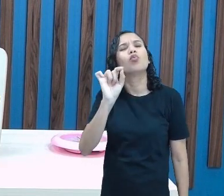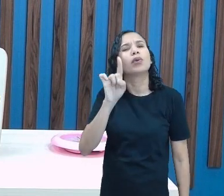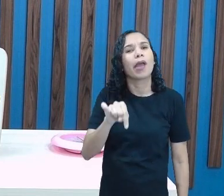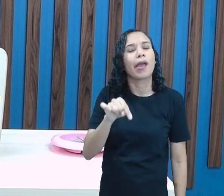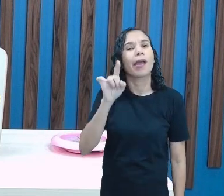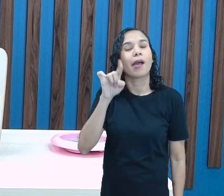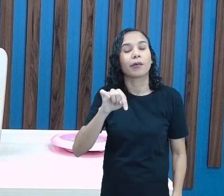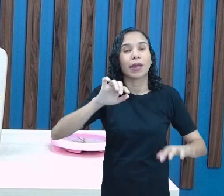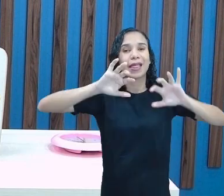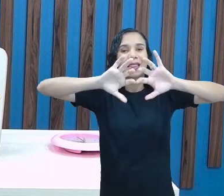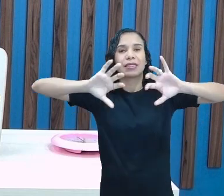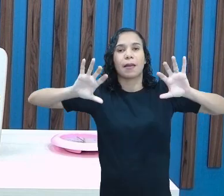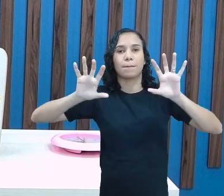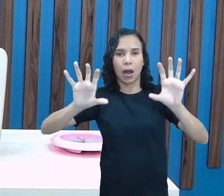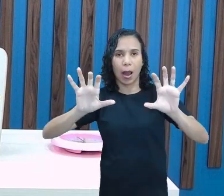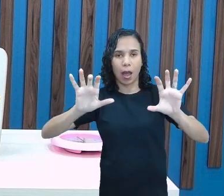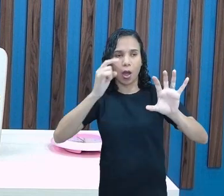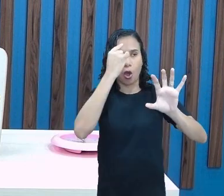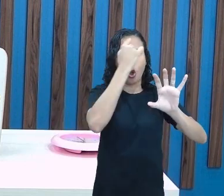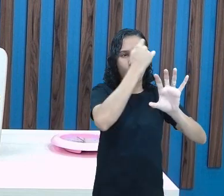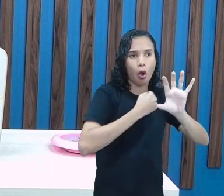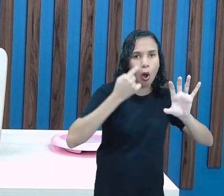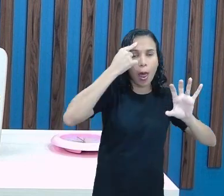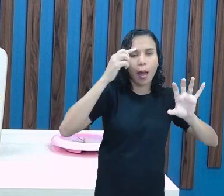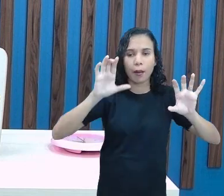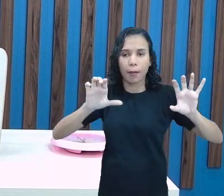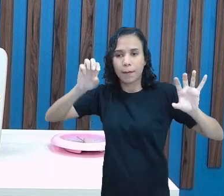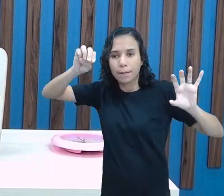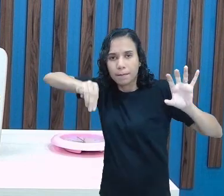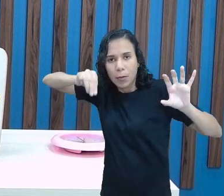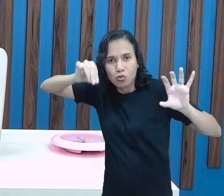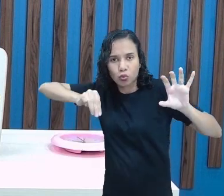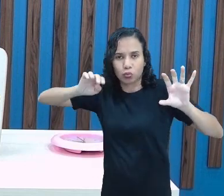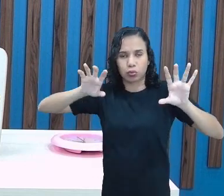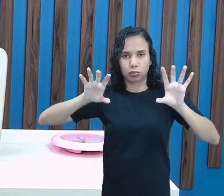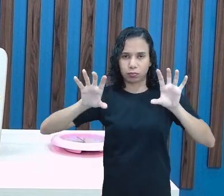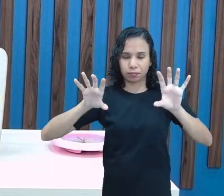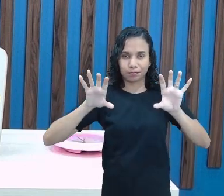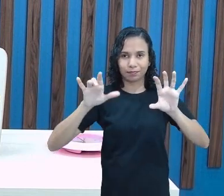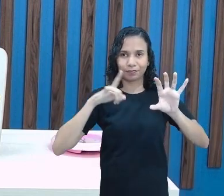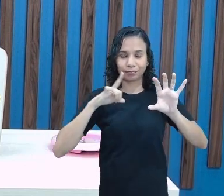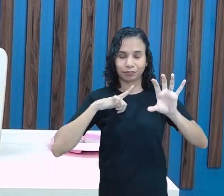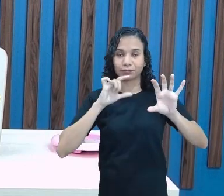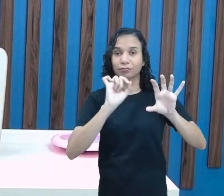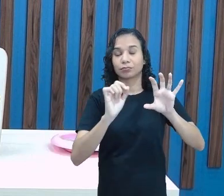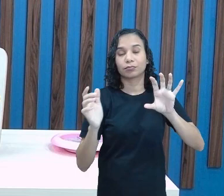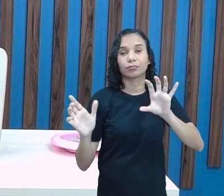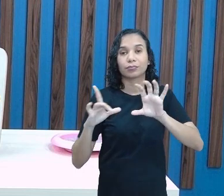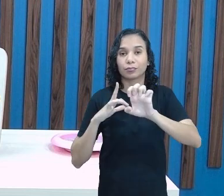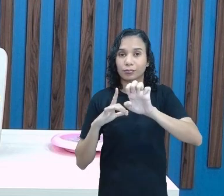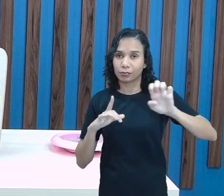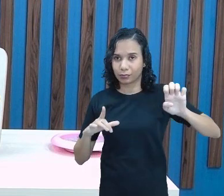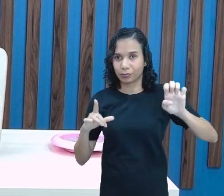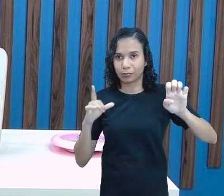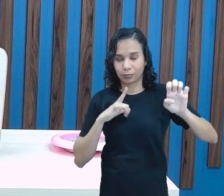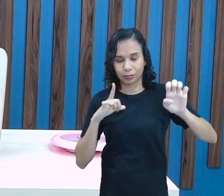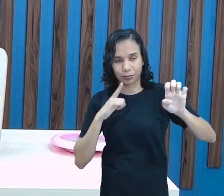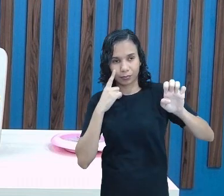vai separar as horas do minuto. Então, aqui eu tenho do lado